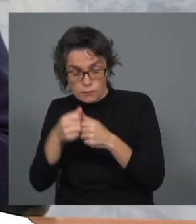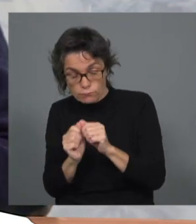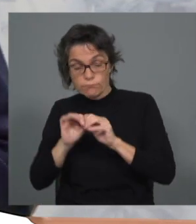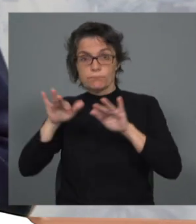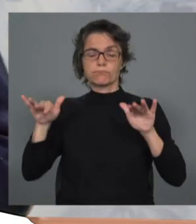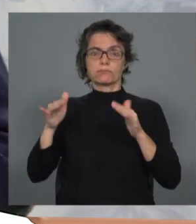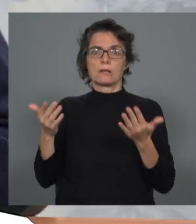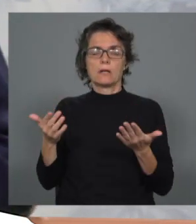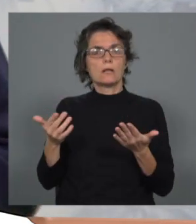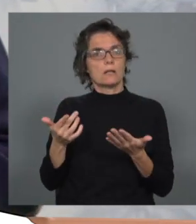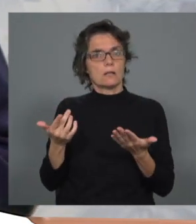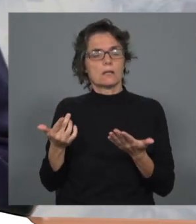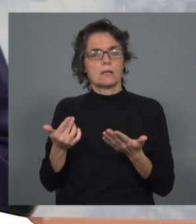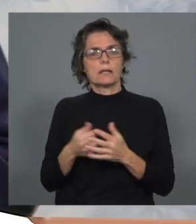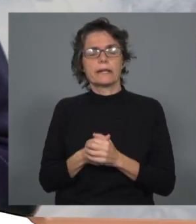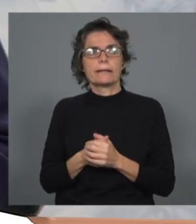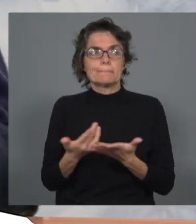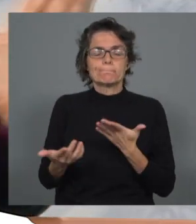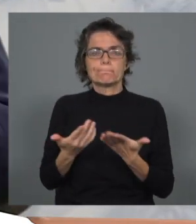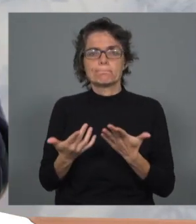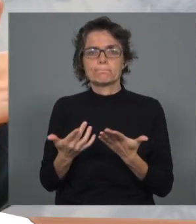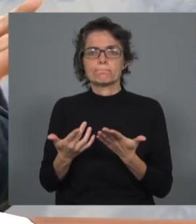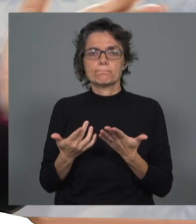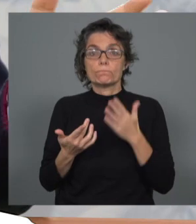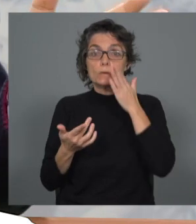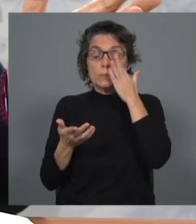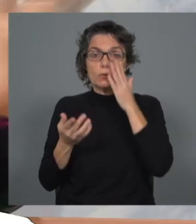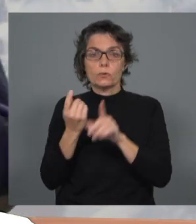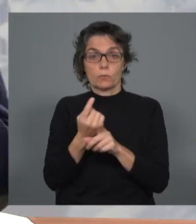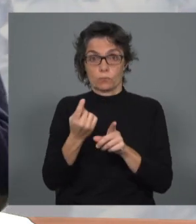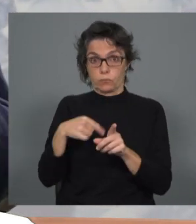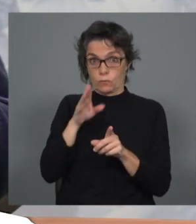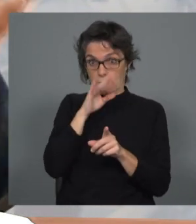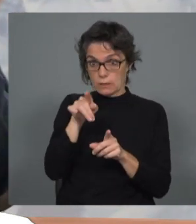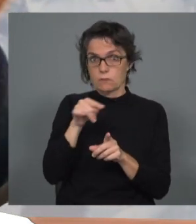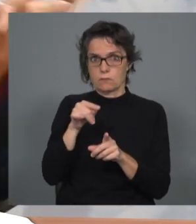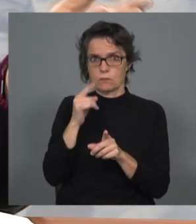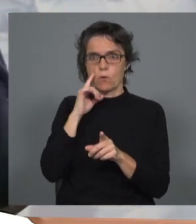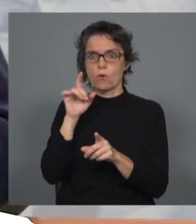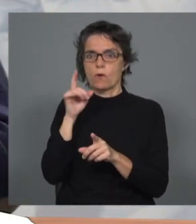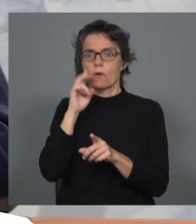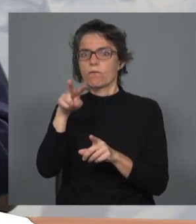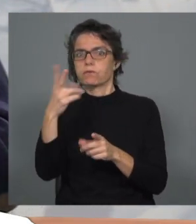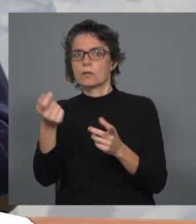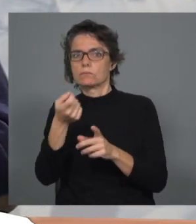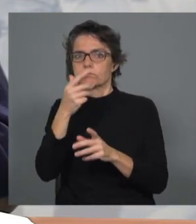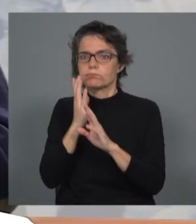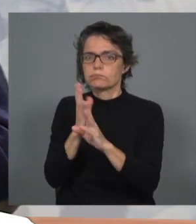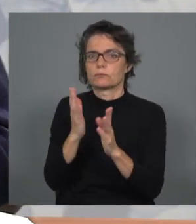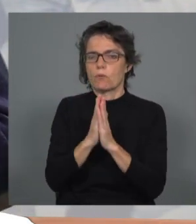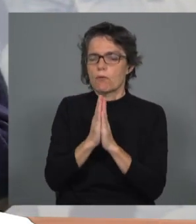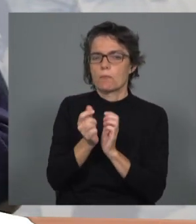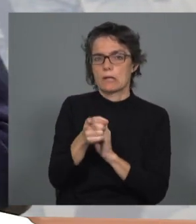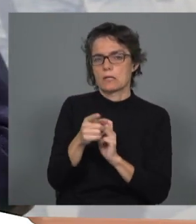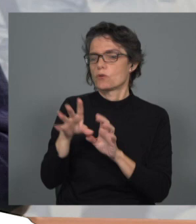entrar, etc. Porque se fôssemos apanhados, naturalmente, seríamos